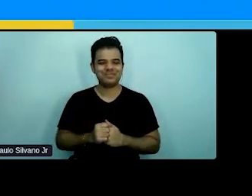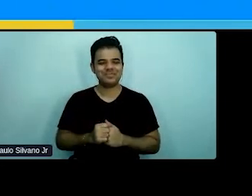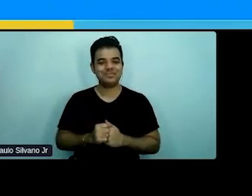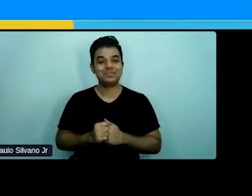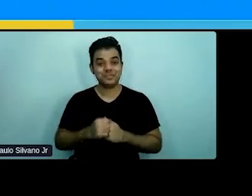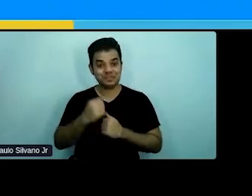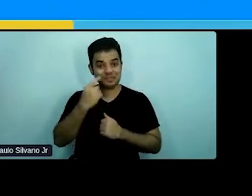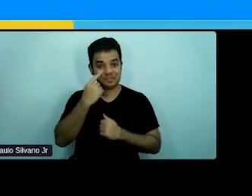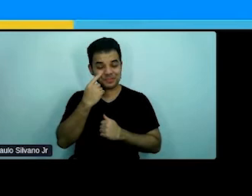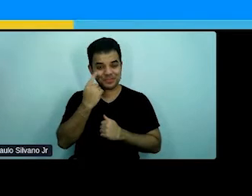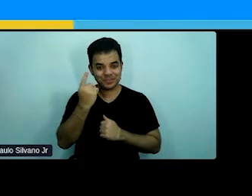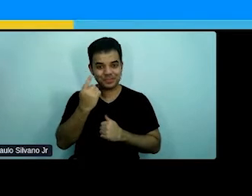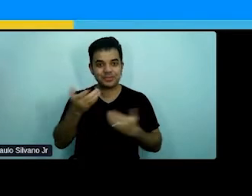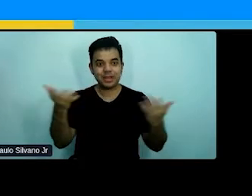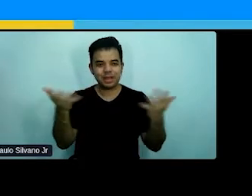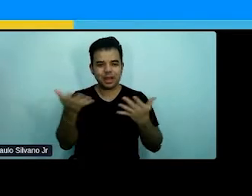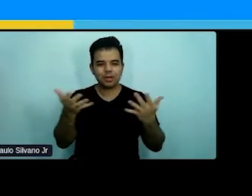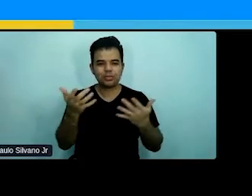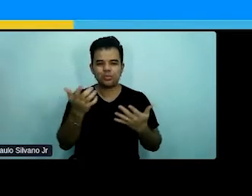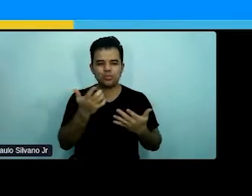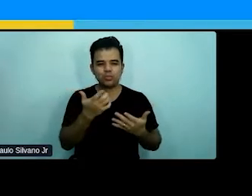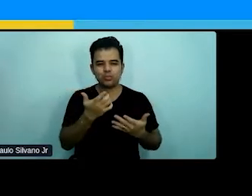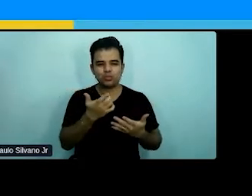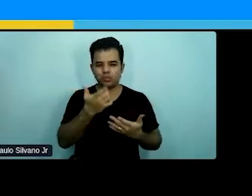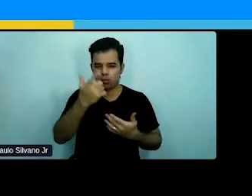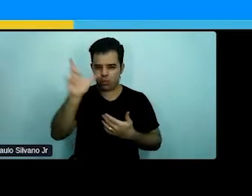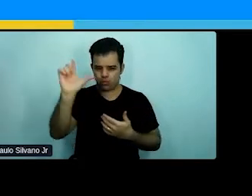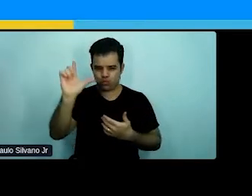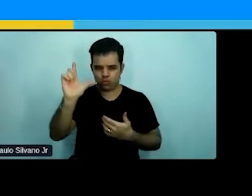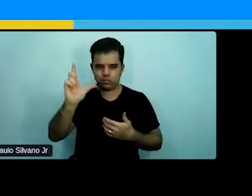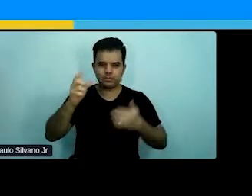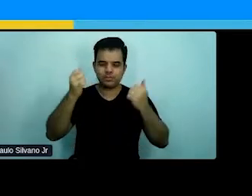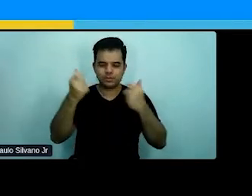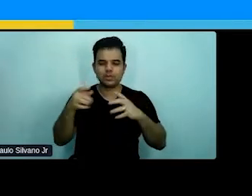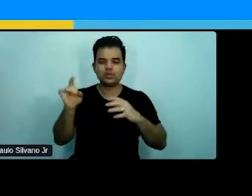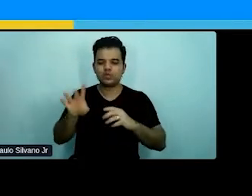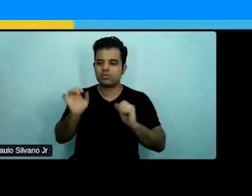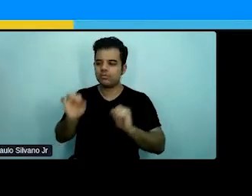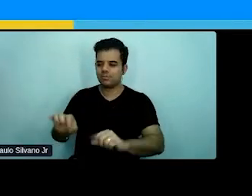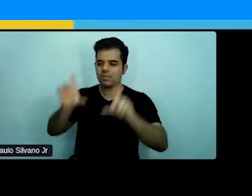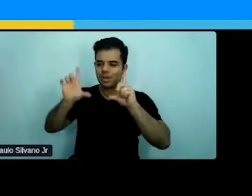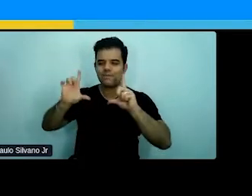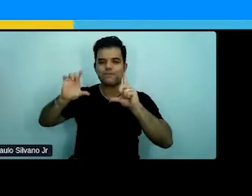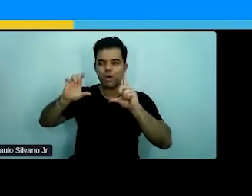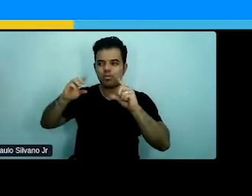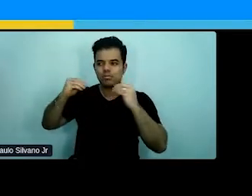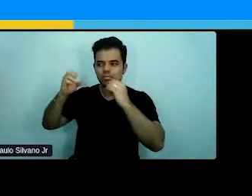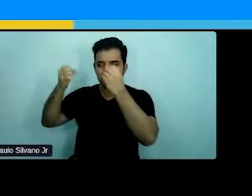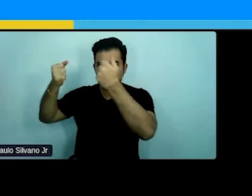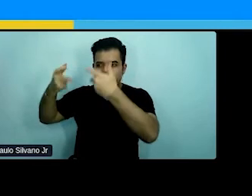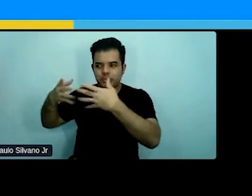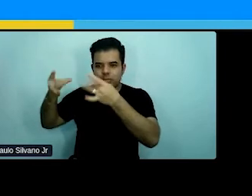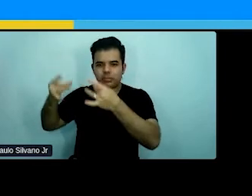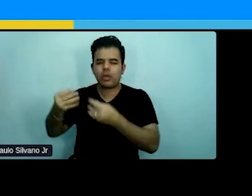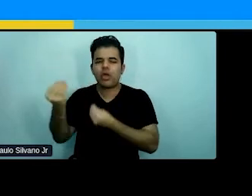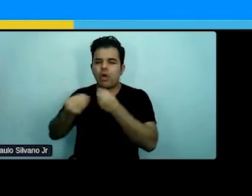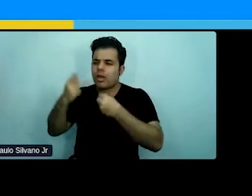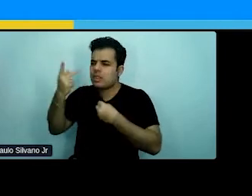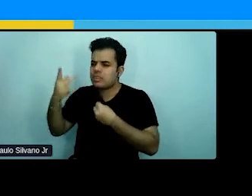E aí agora a gente vamos sair um pouco aí desse contexto aí de trabalhar com imagens e vamos aí para o que interessa, né? Como é que uma